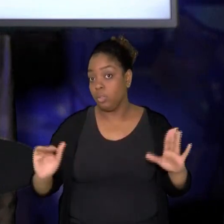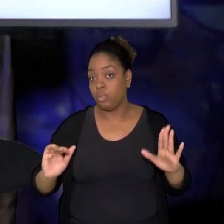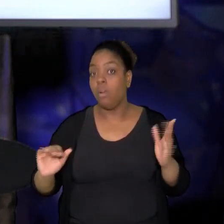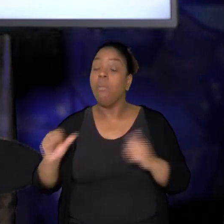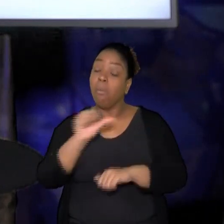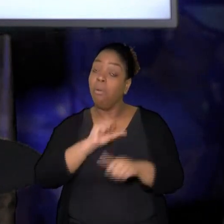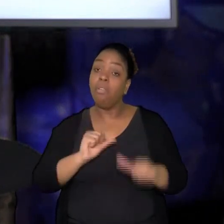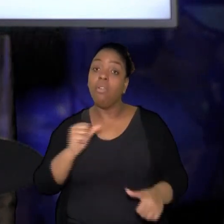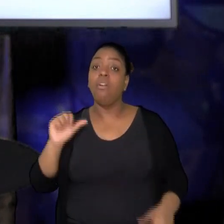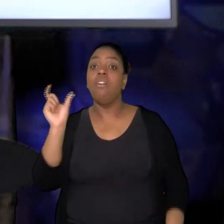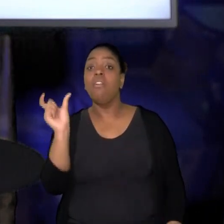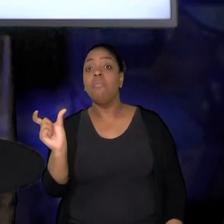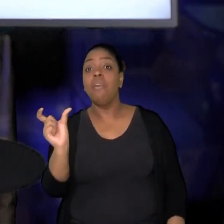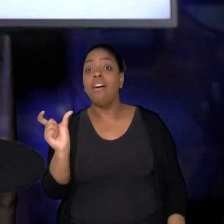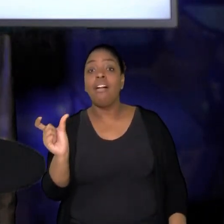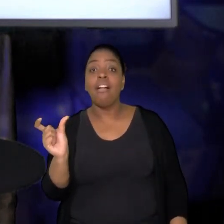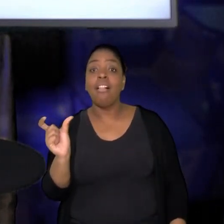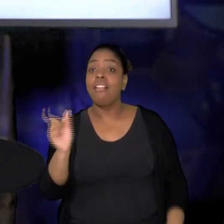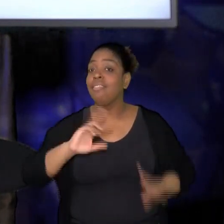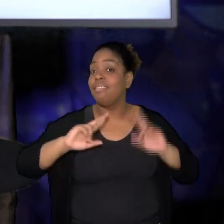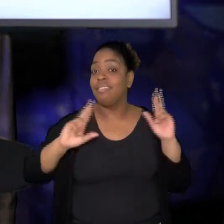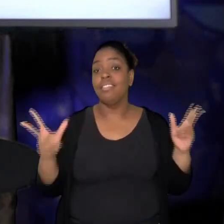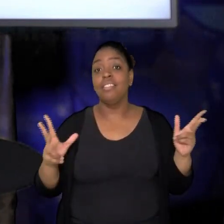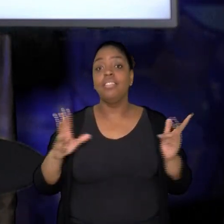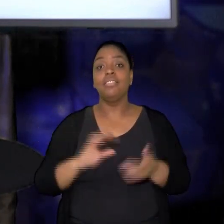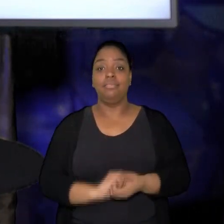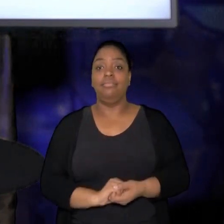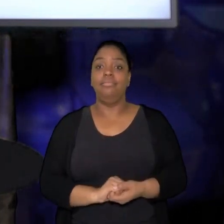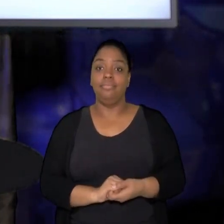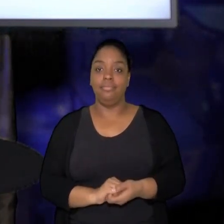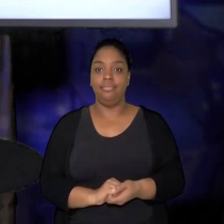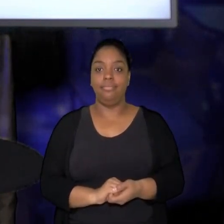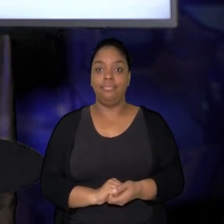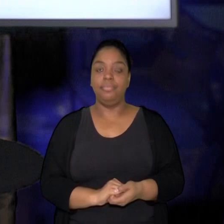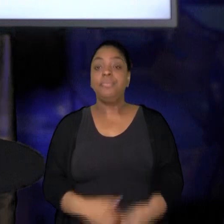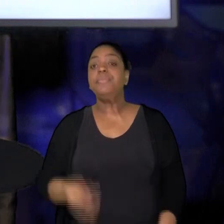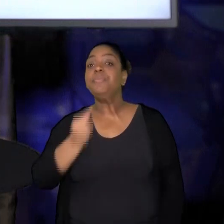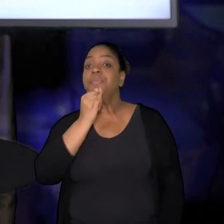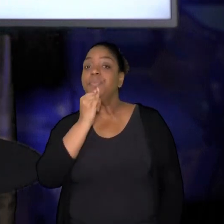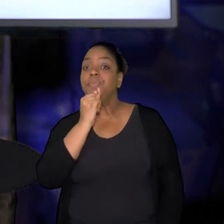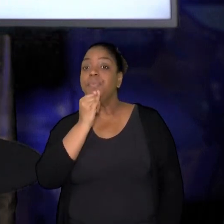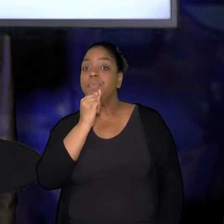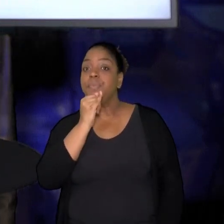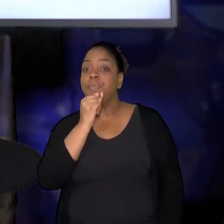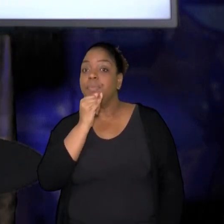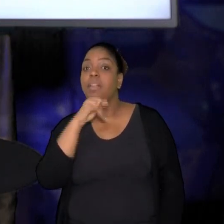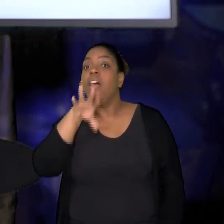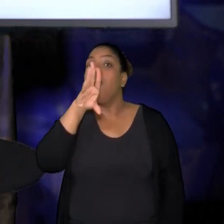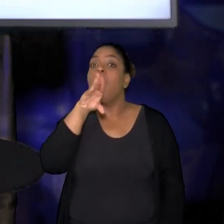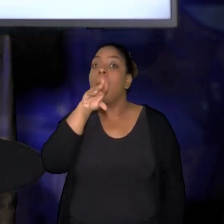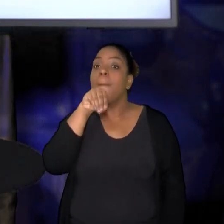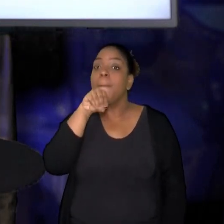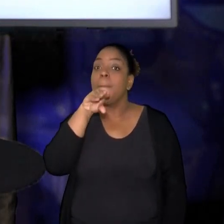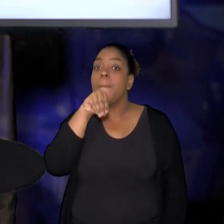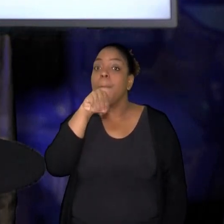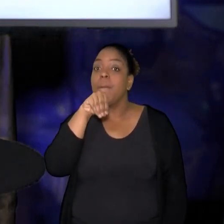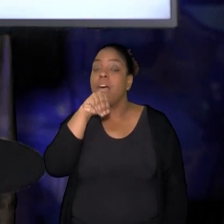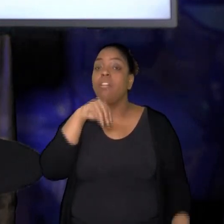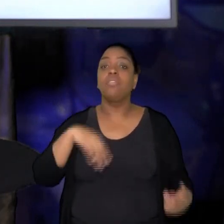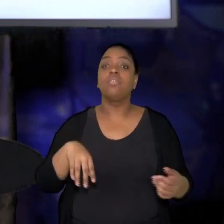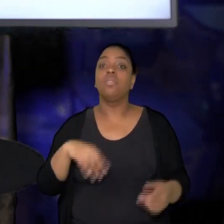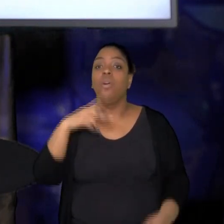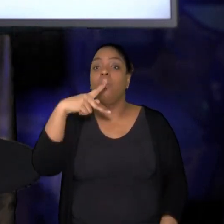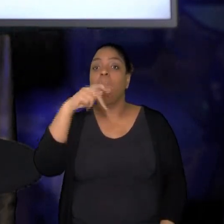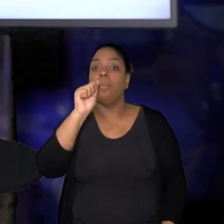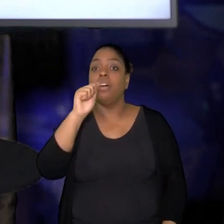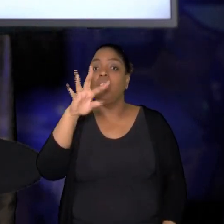outras palavras completamente diferentes. Por exemplo, pato deixou de ser pato quando